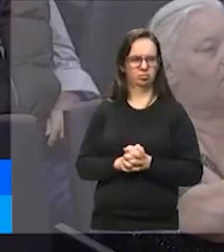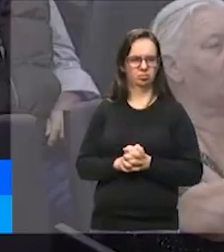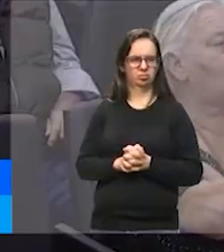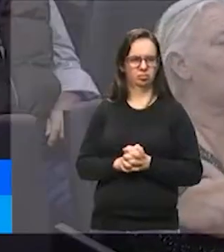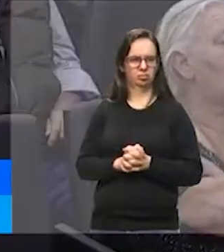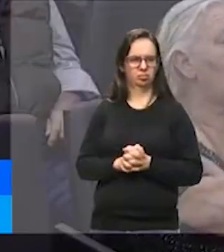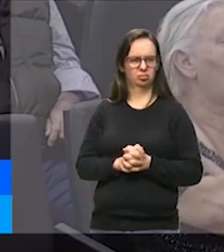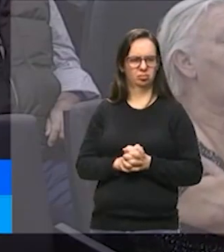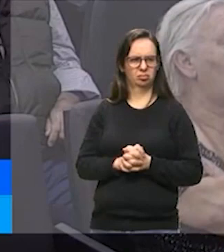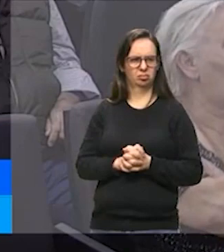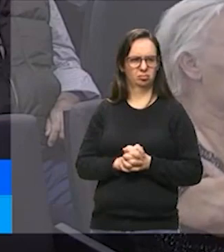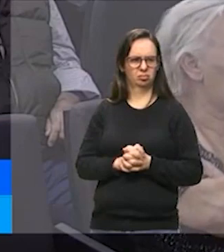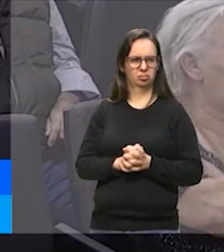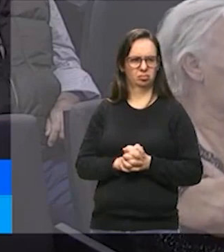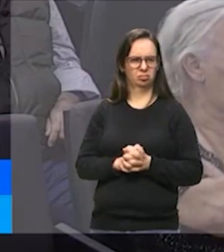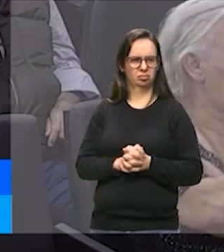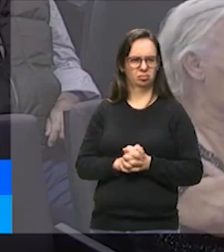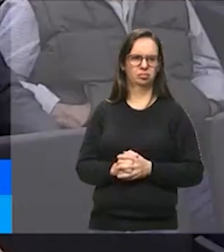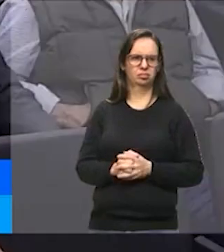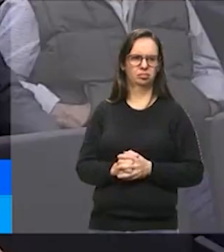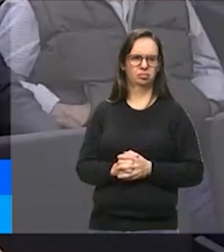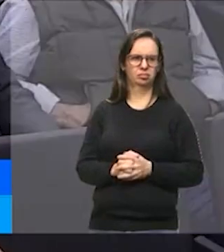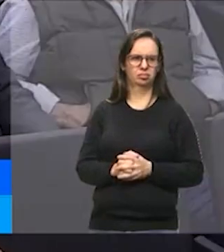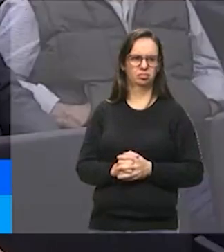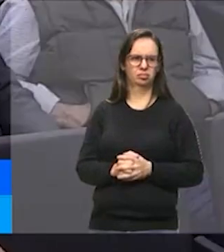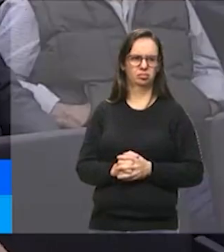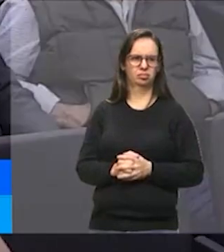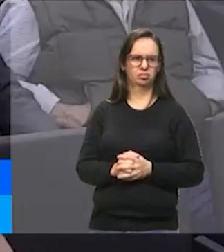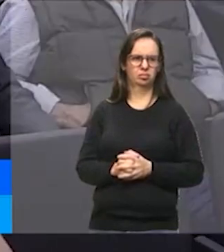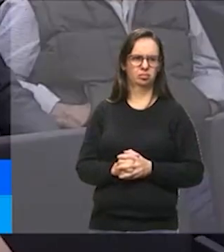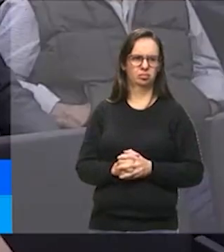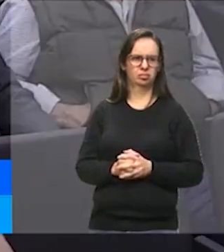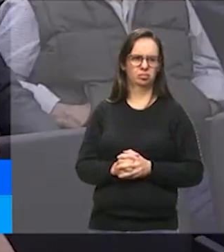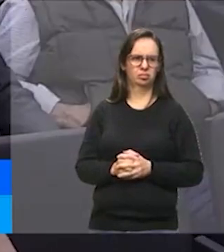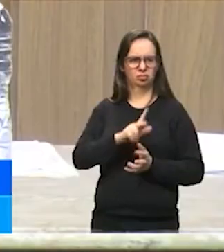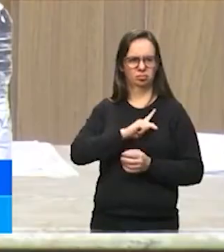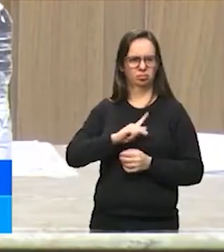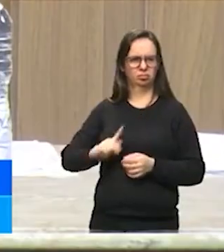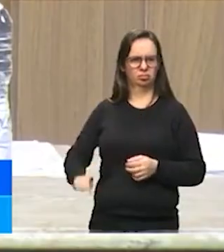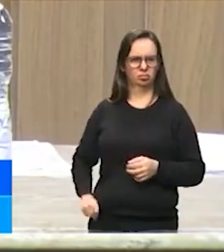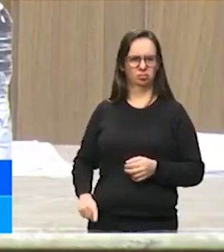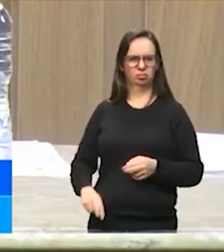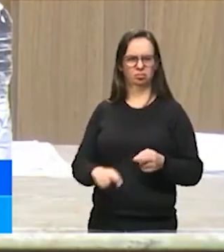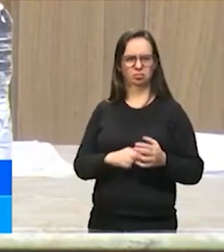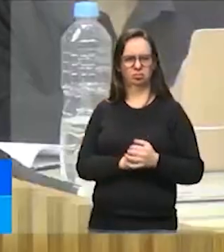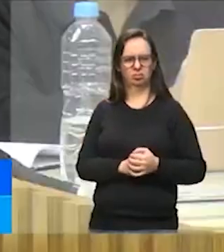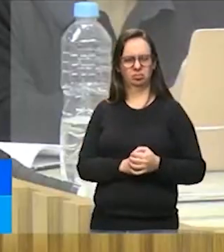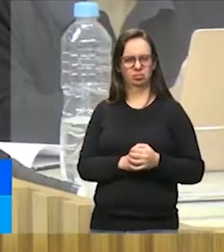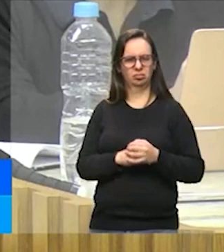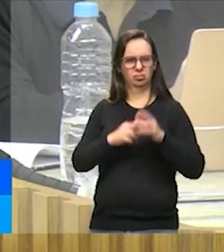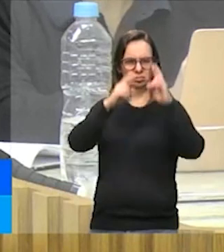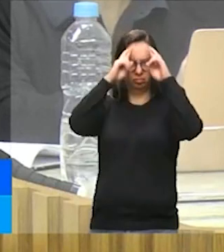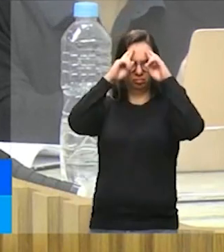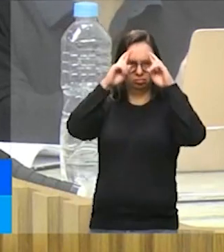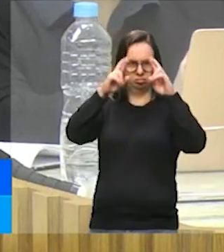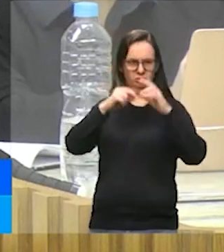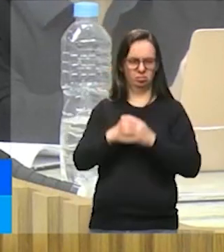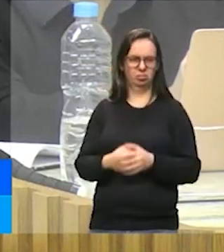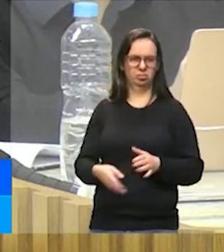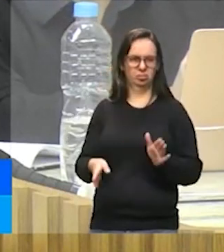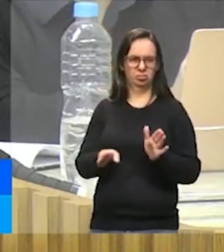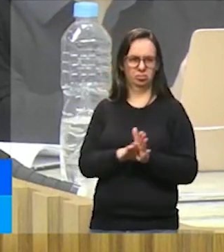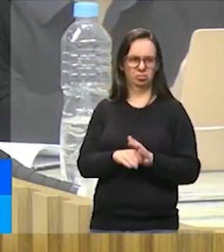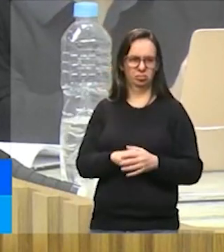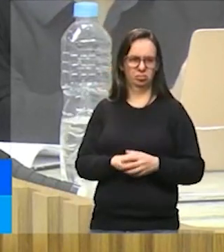José Fernandes prefeito de Assis estava presente e interrompeu a sessão o prefeito teve a oportunidade de vir aqui na Câmara